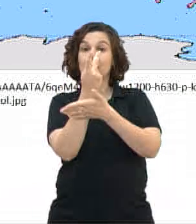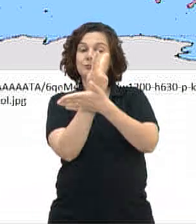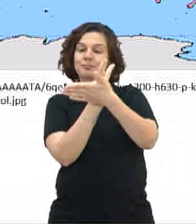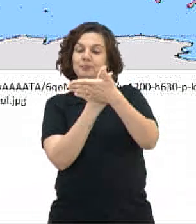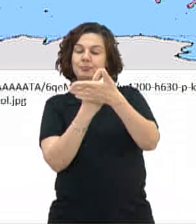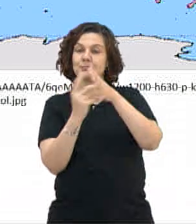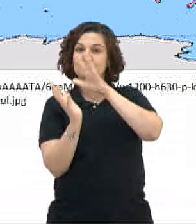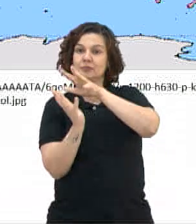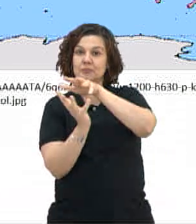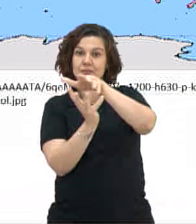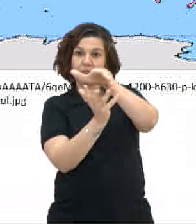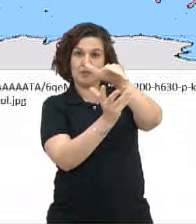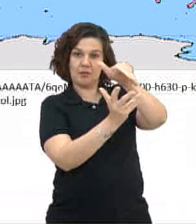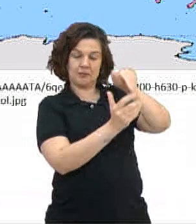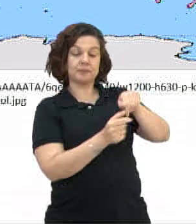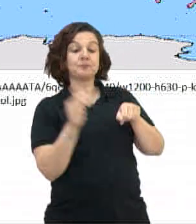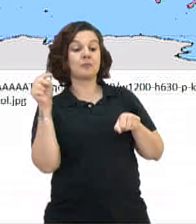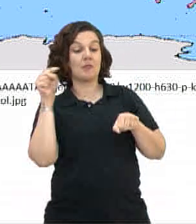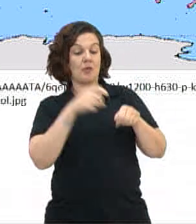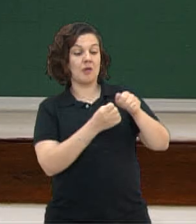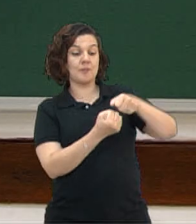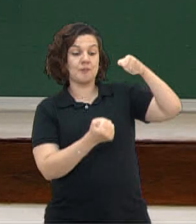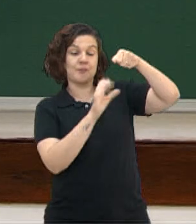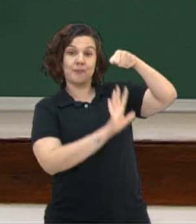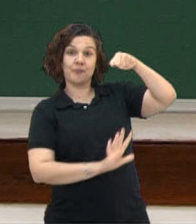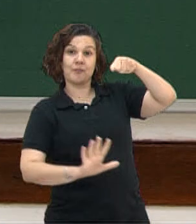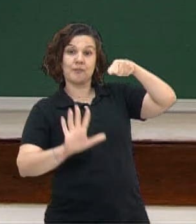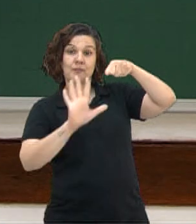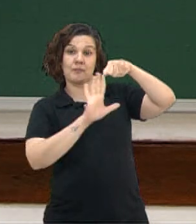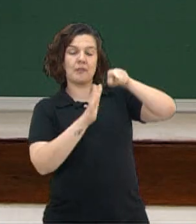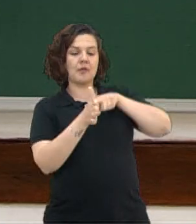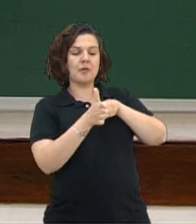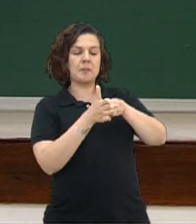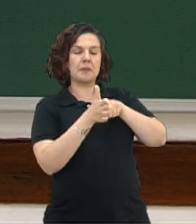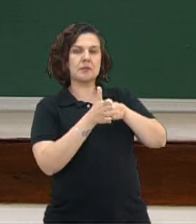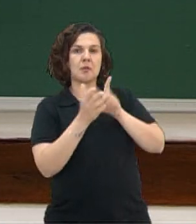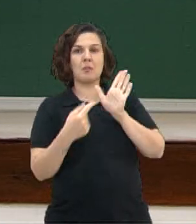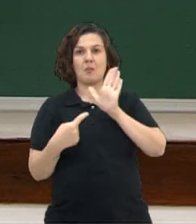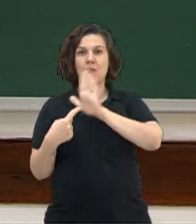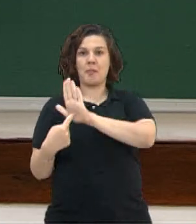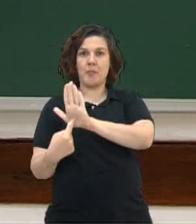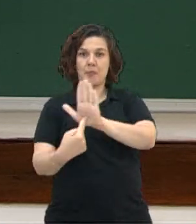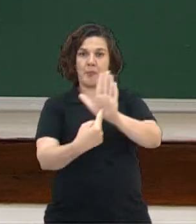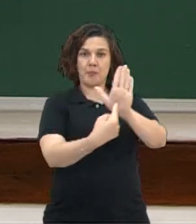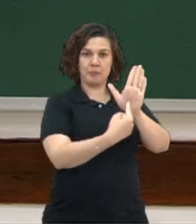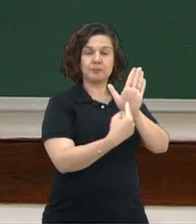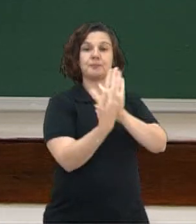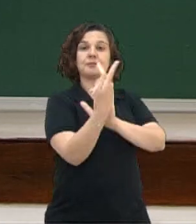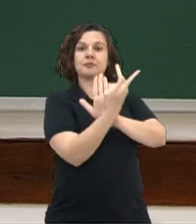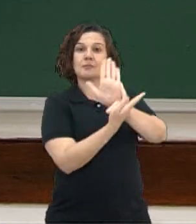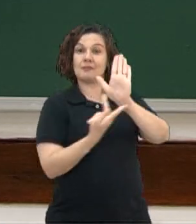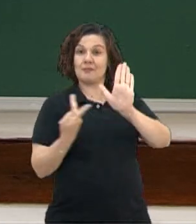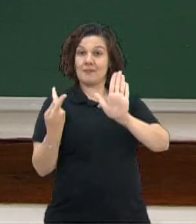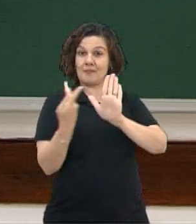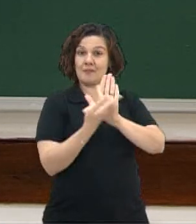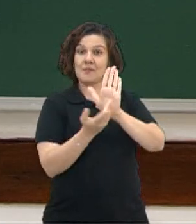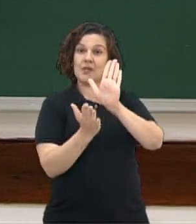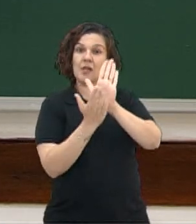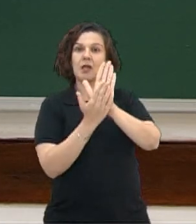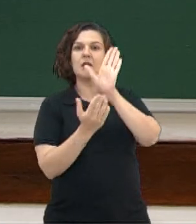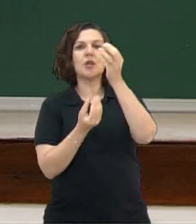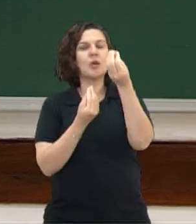superfície terrestre. É a cartografia a ciência responsável por representar graficamente, por meio de desenhos,